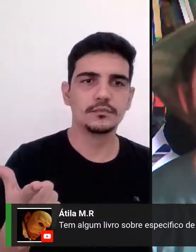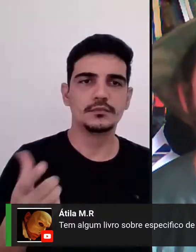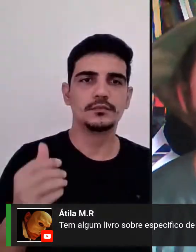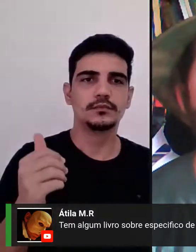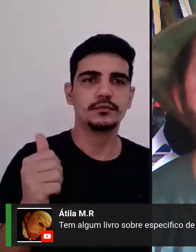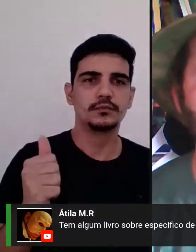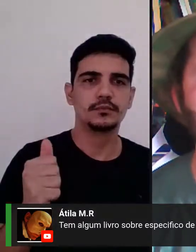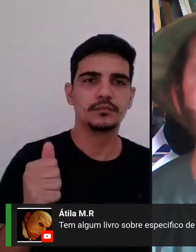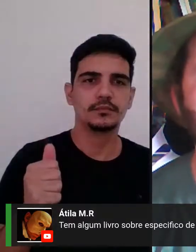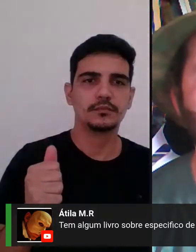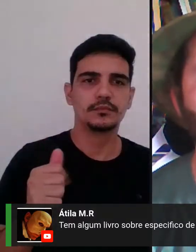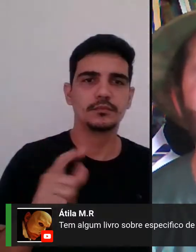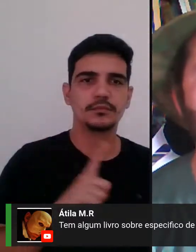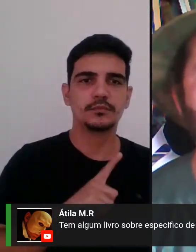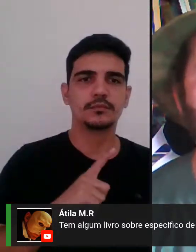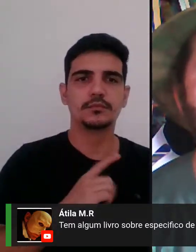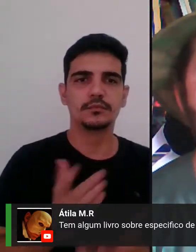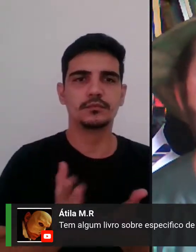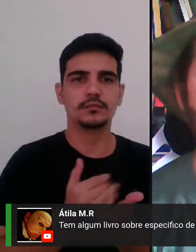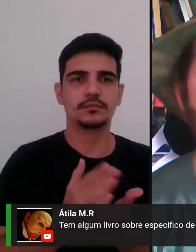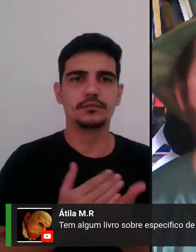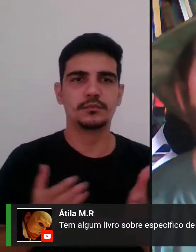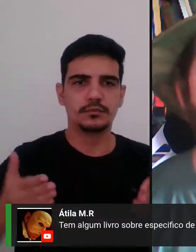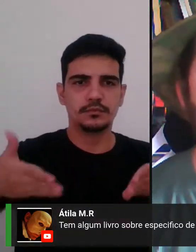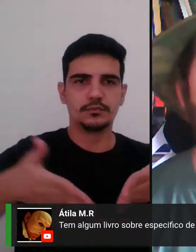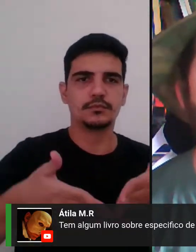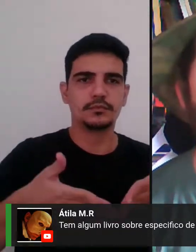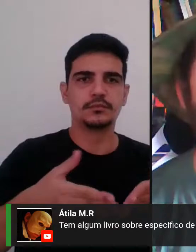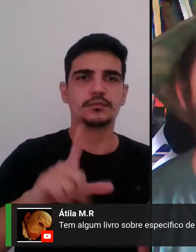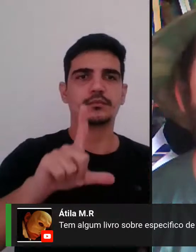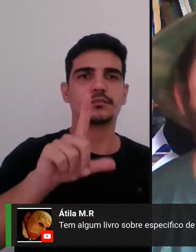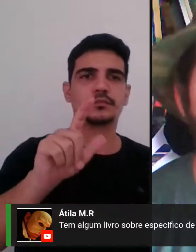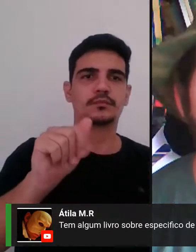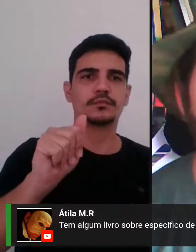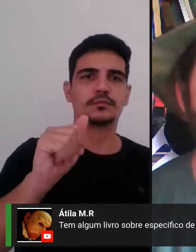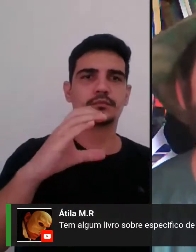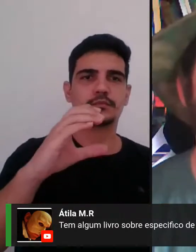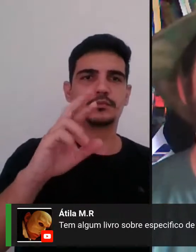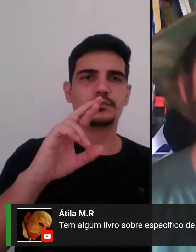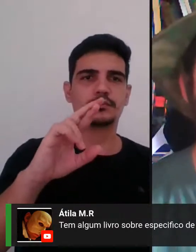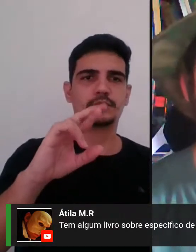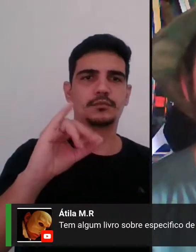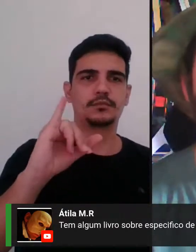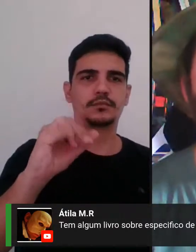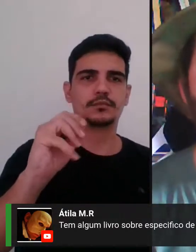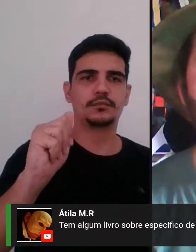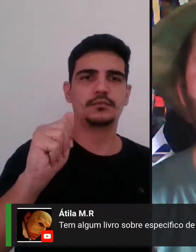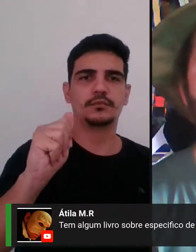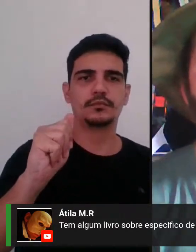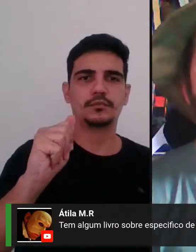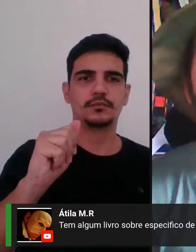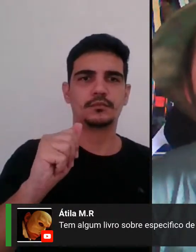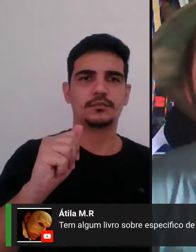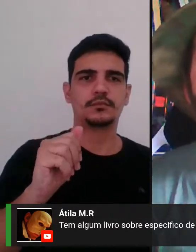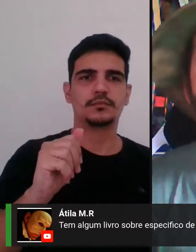Ah, você tem algum livro específico de lacraias? Átila, boa